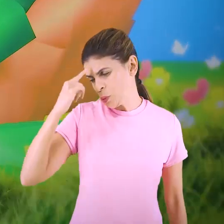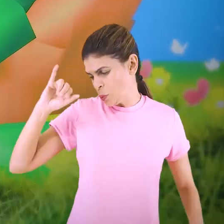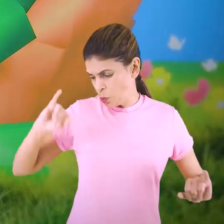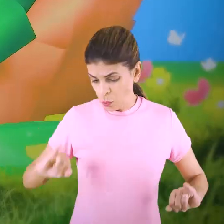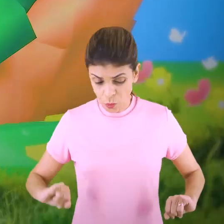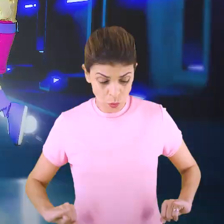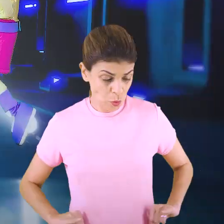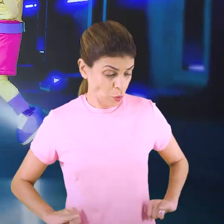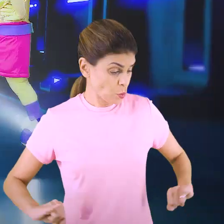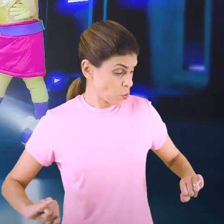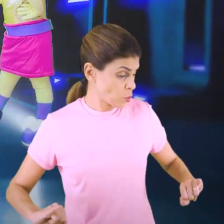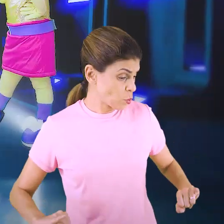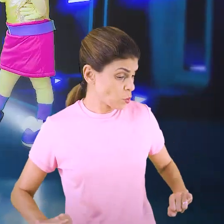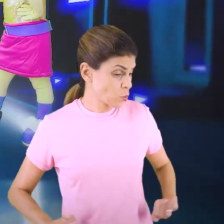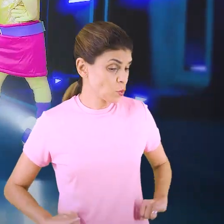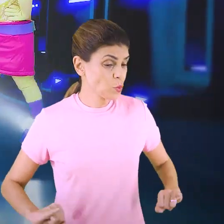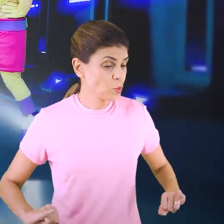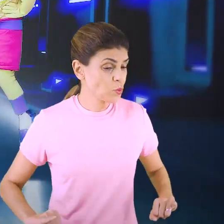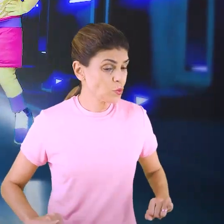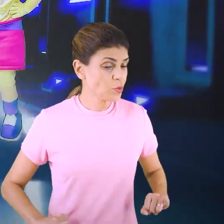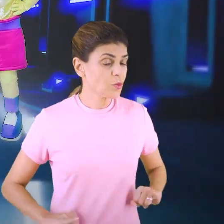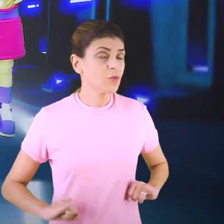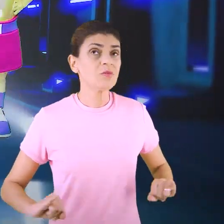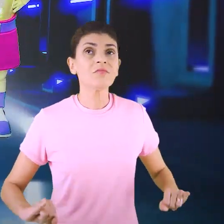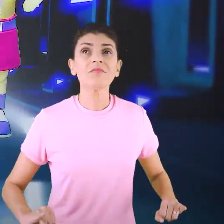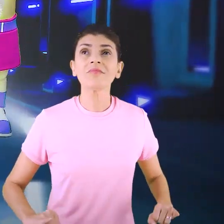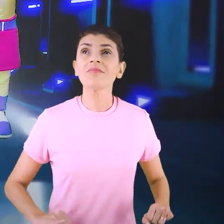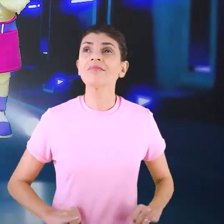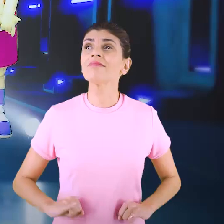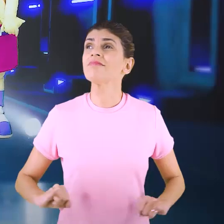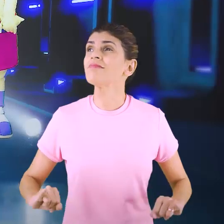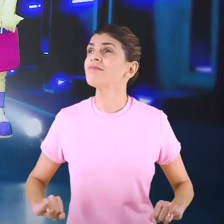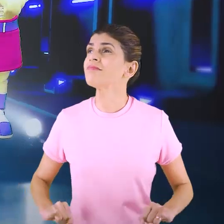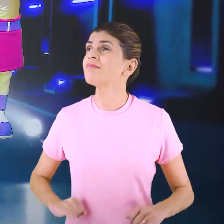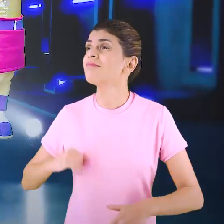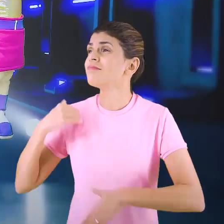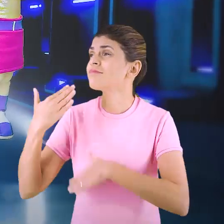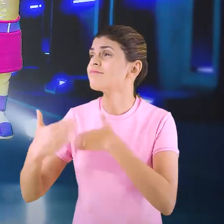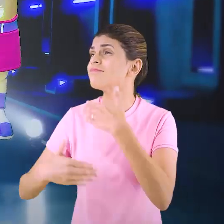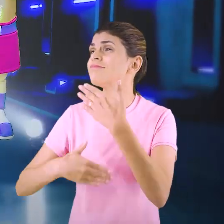sofrendo. O tempo vai mostrar.